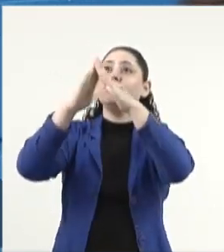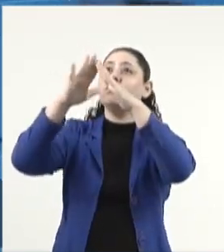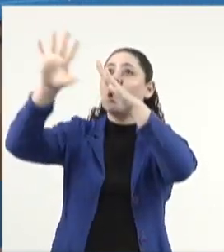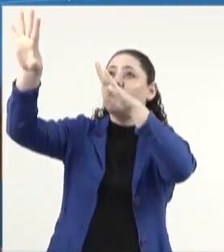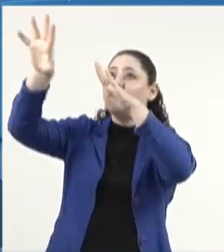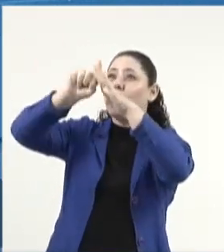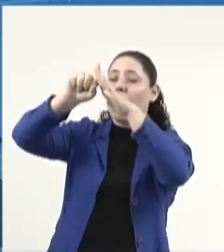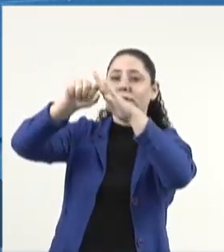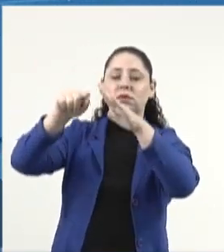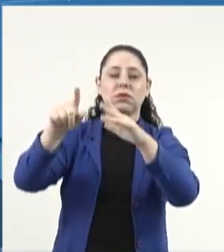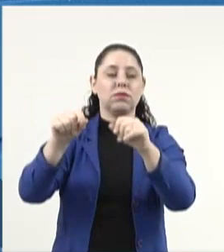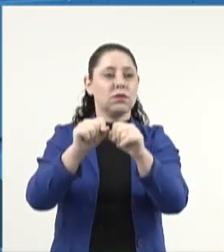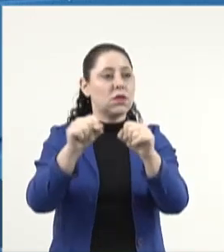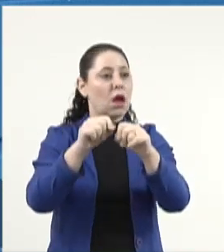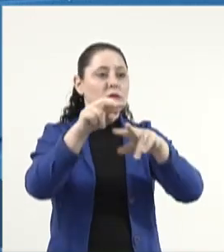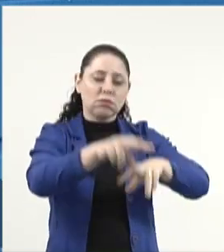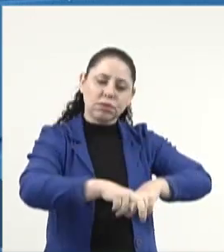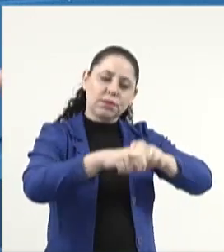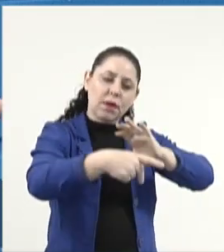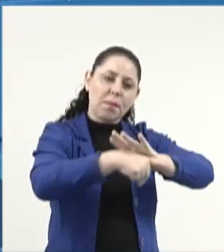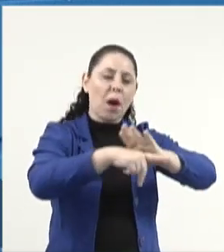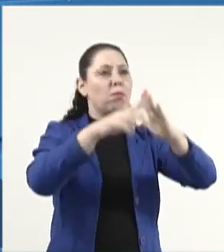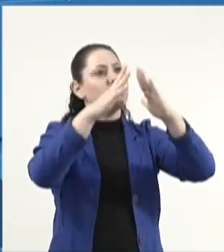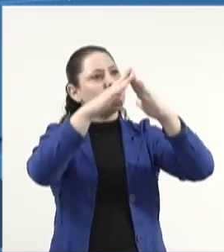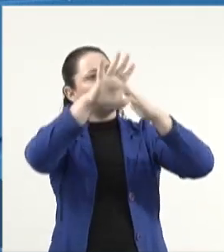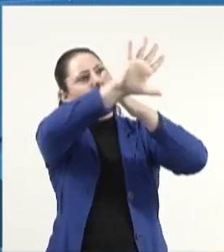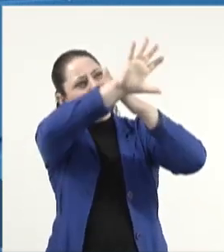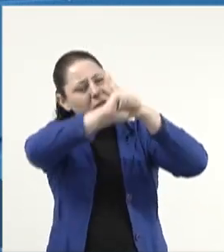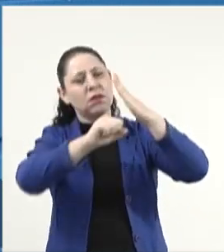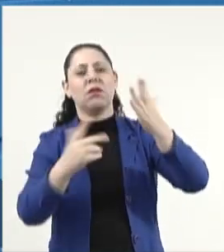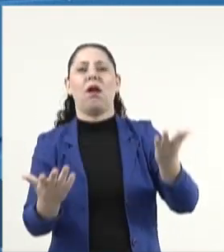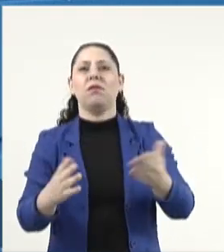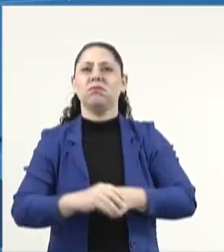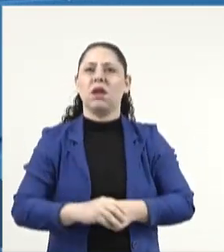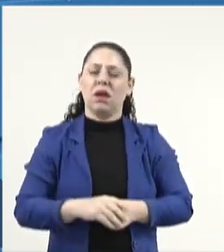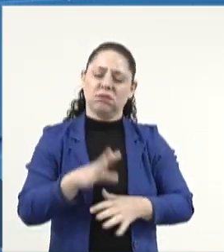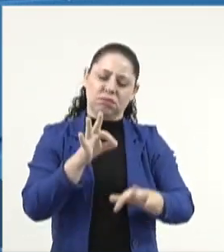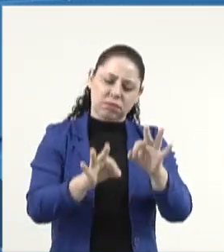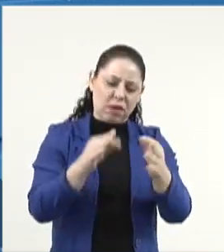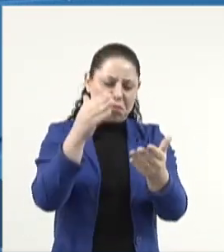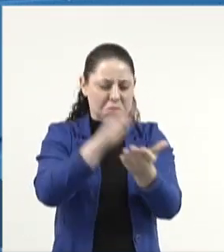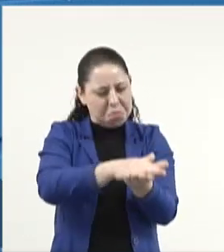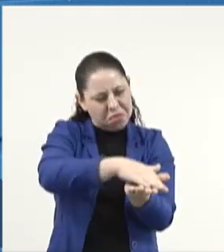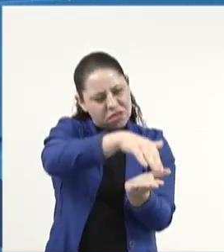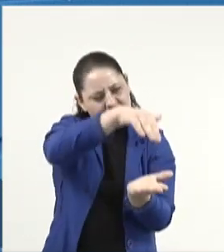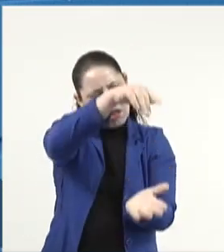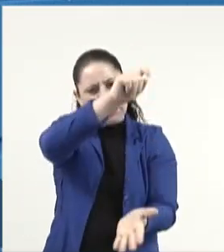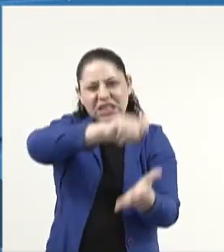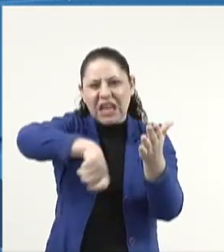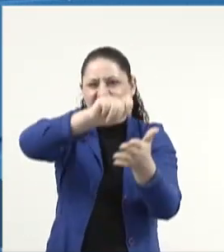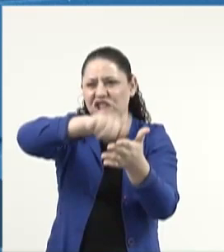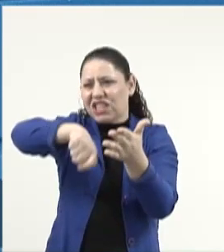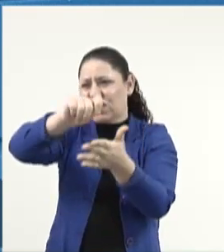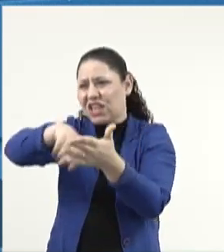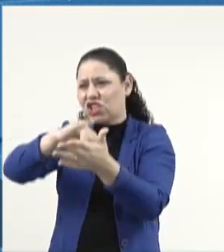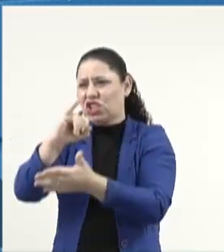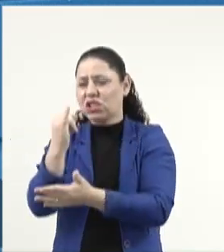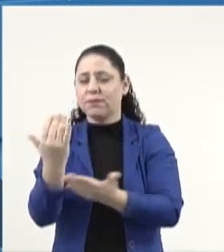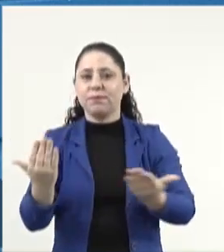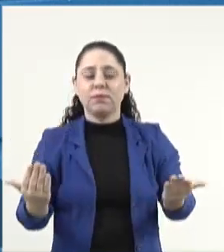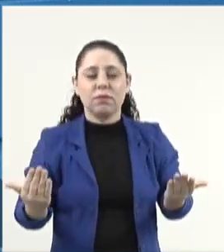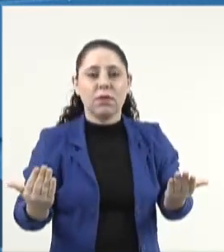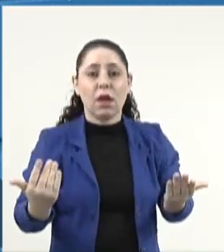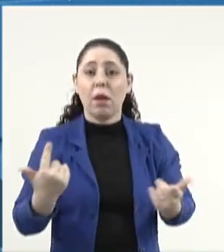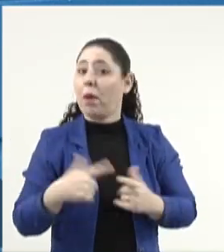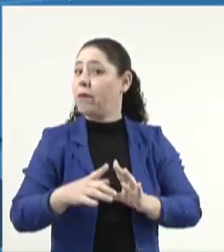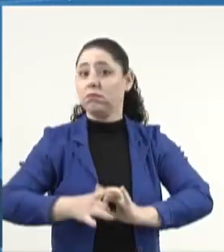montar fazendas de energia solar, e é uma burocracia gigante e taxas gigantescas. Por que